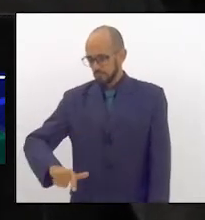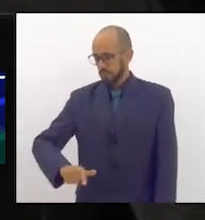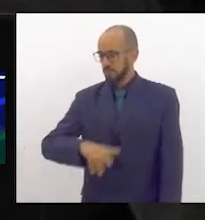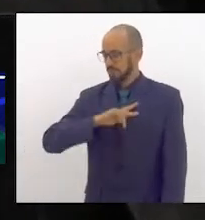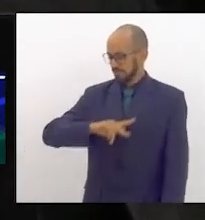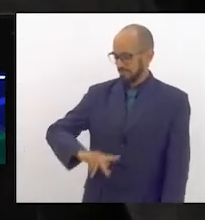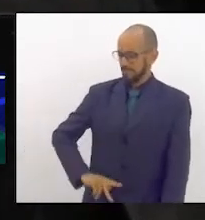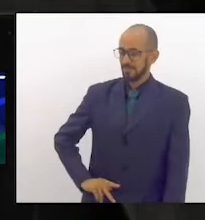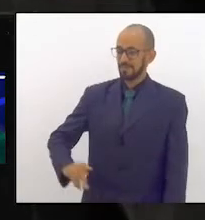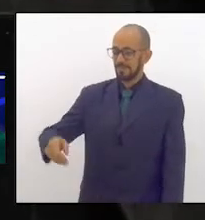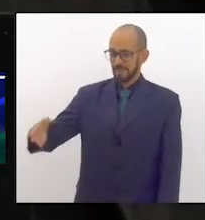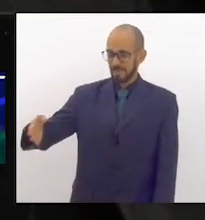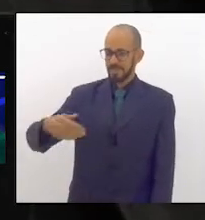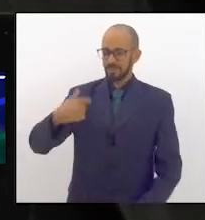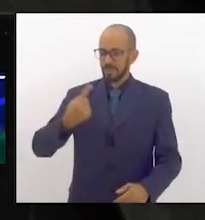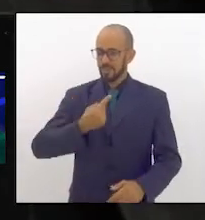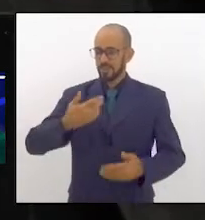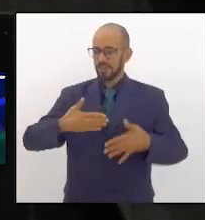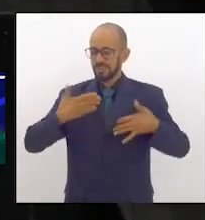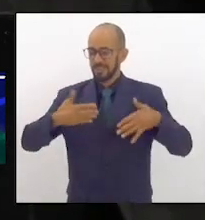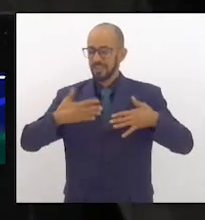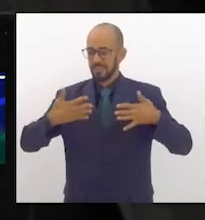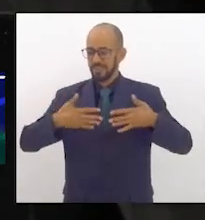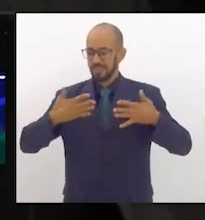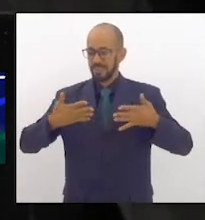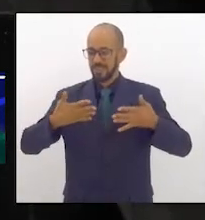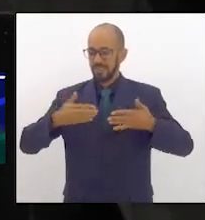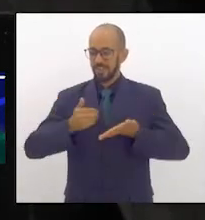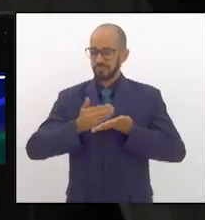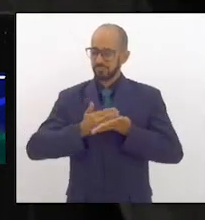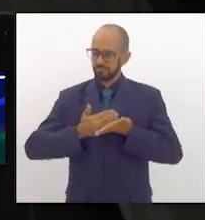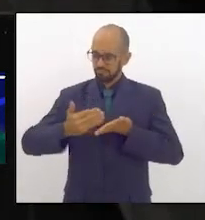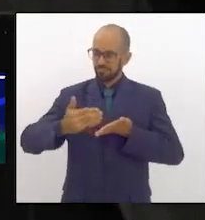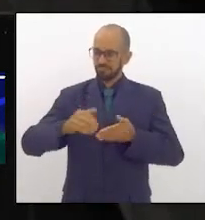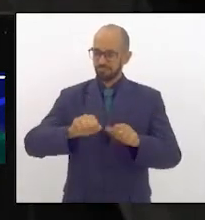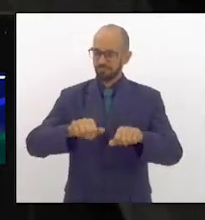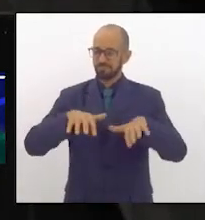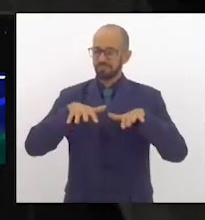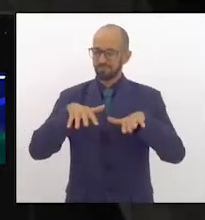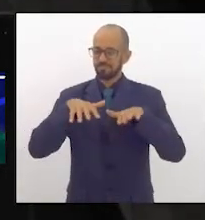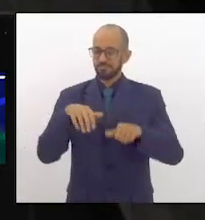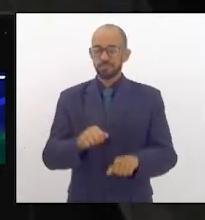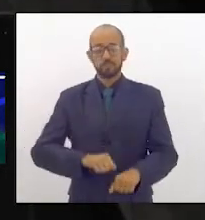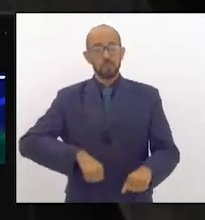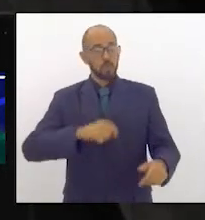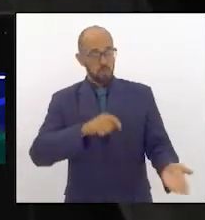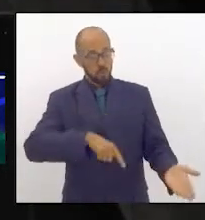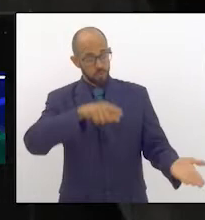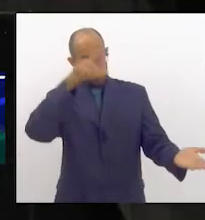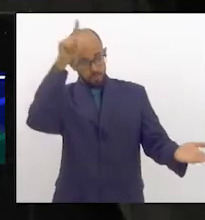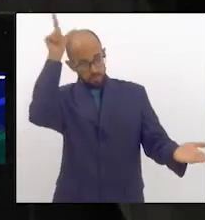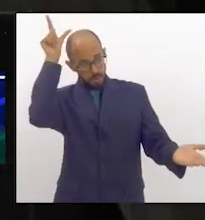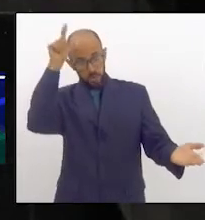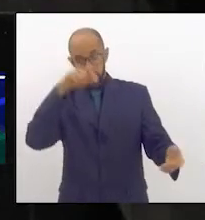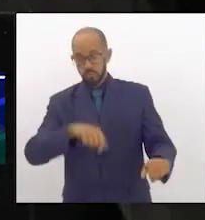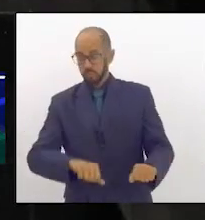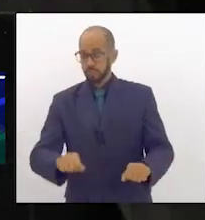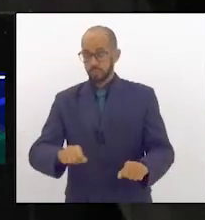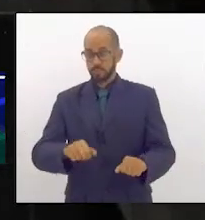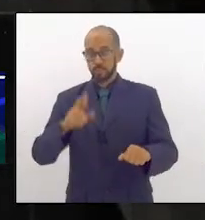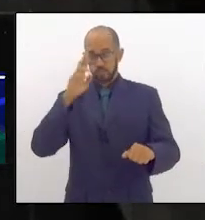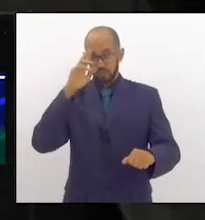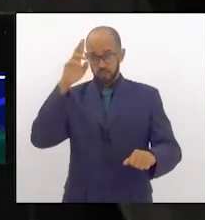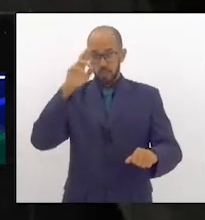presidindo para nossa alegria esse expediente iniciar o deputado nos Paulo senhoras